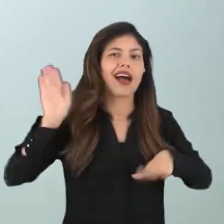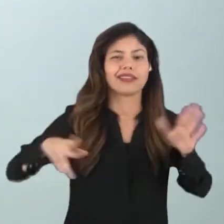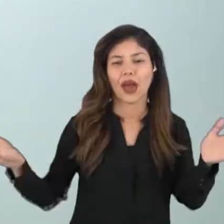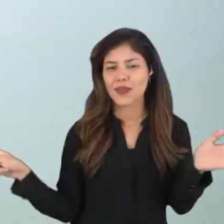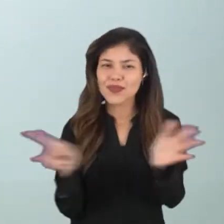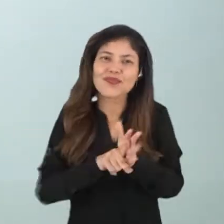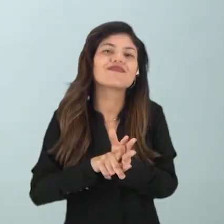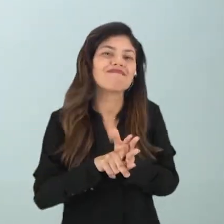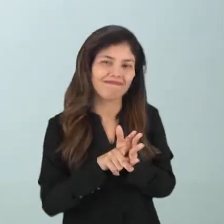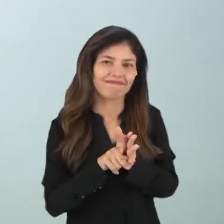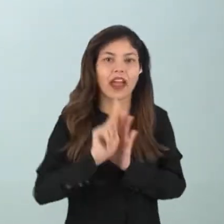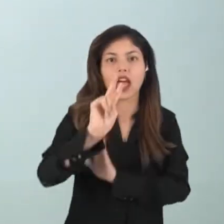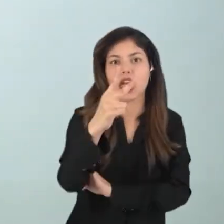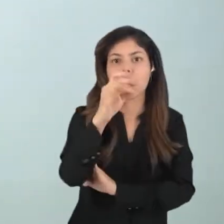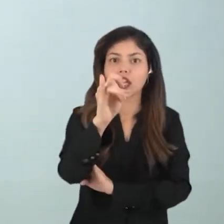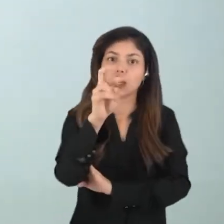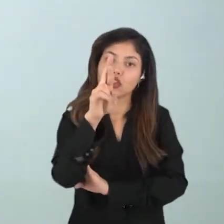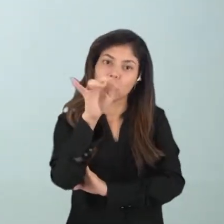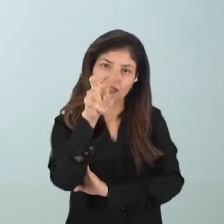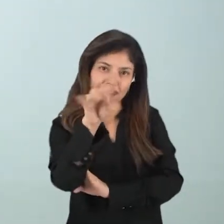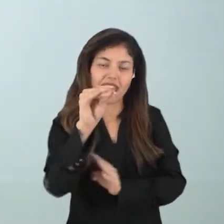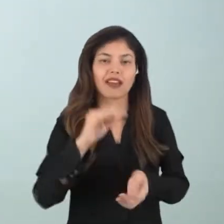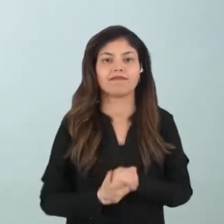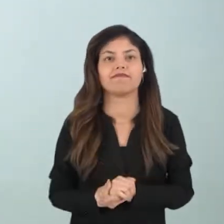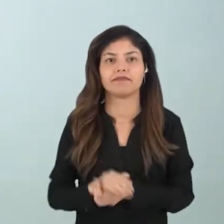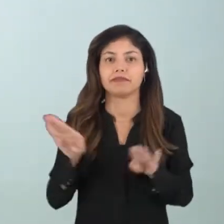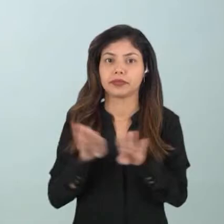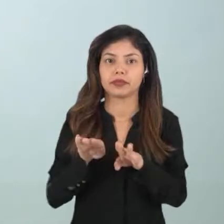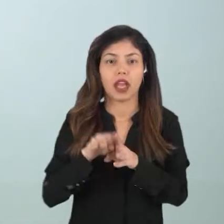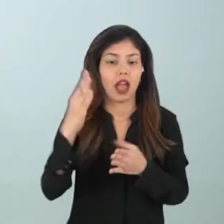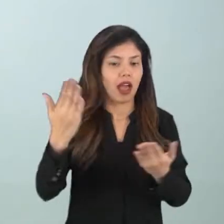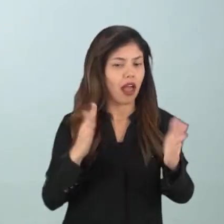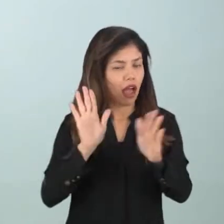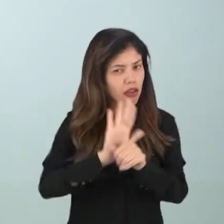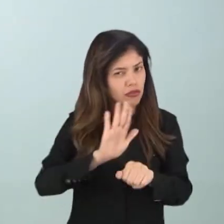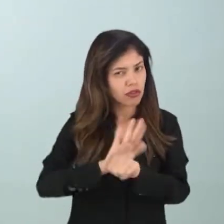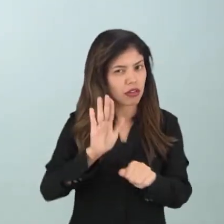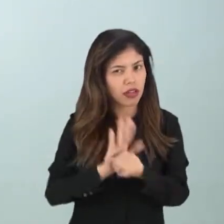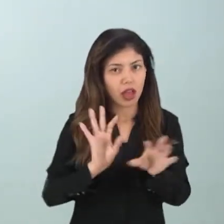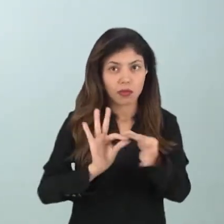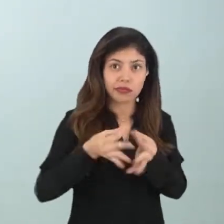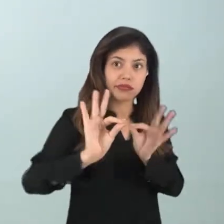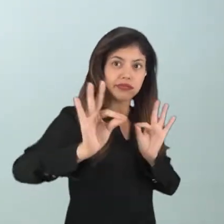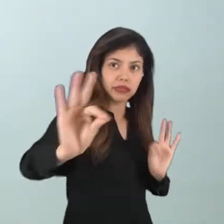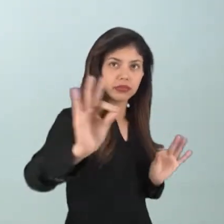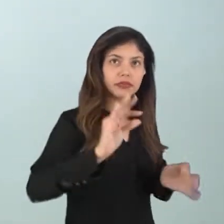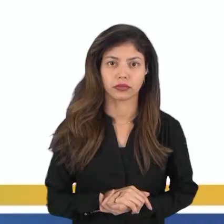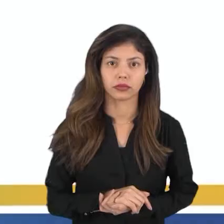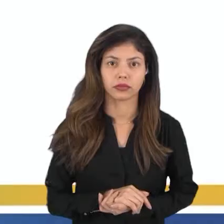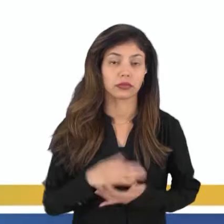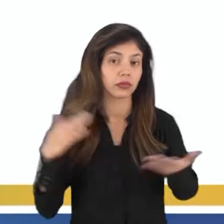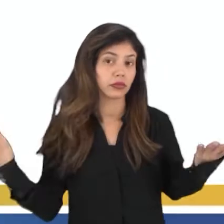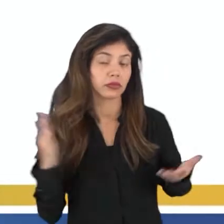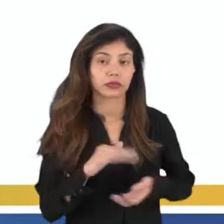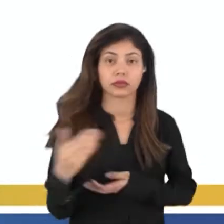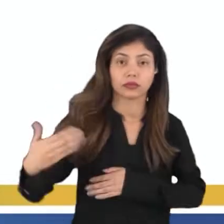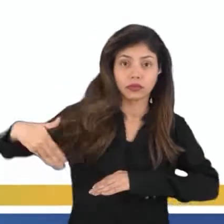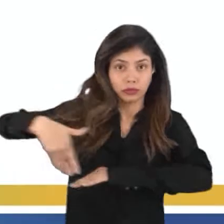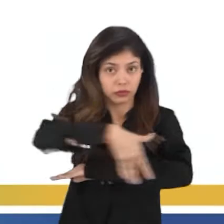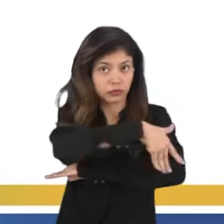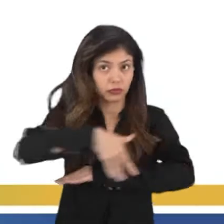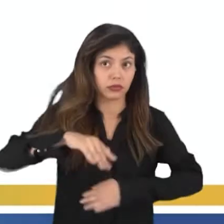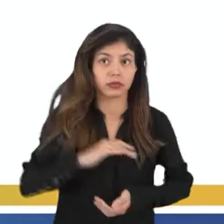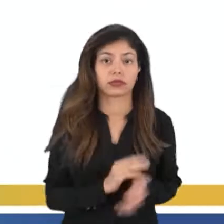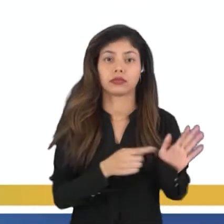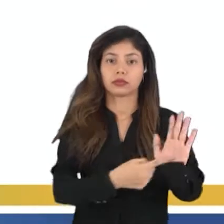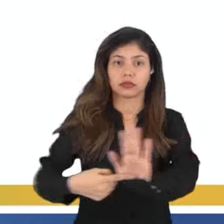própria hidrovia entra em cena para poder auxiliar nesses lugares aí longínquos do território. Quanto às rodovias,